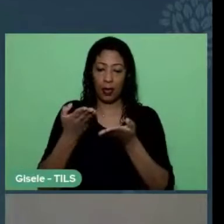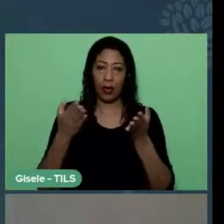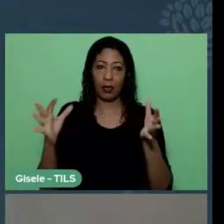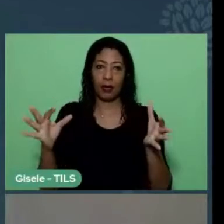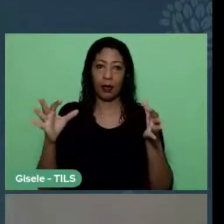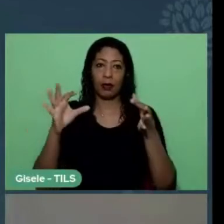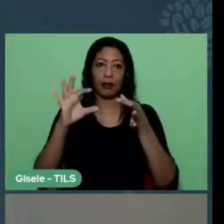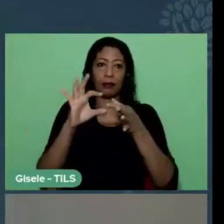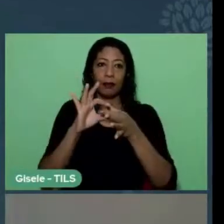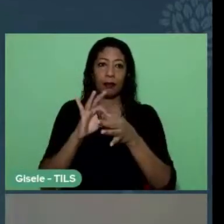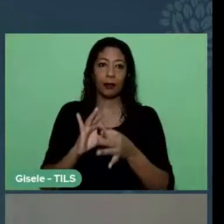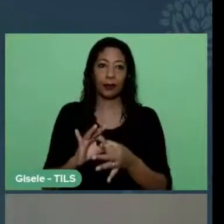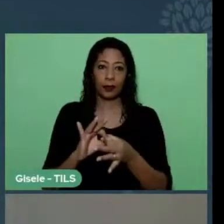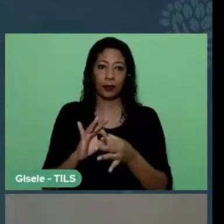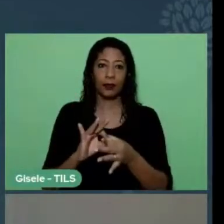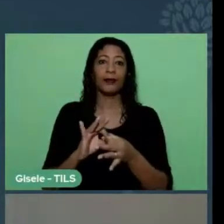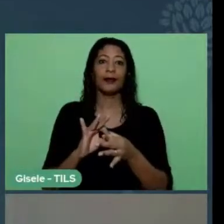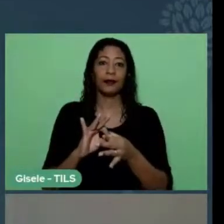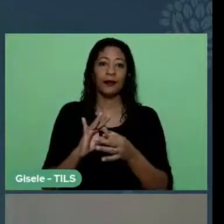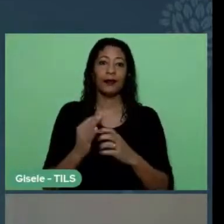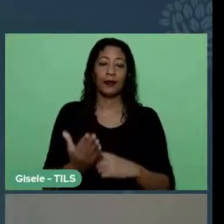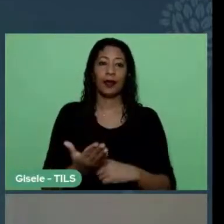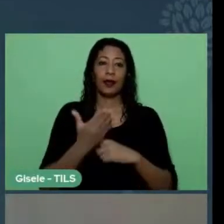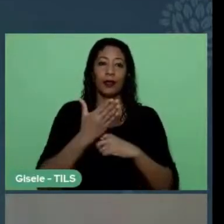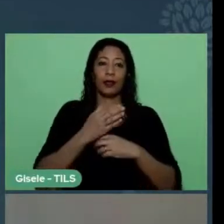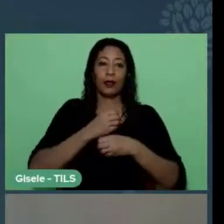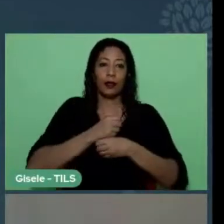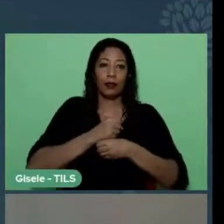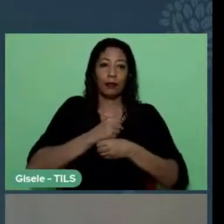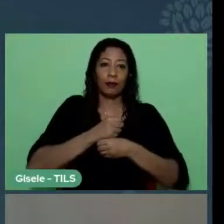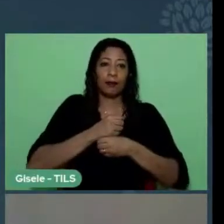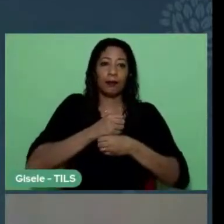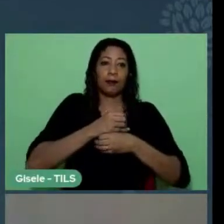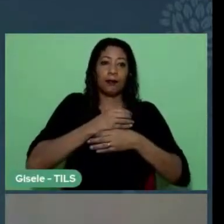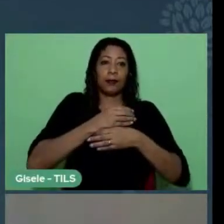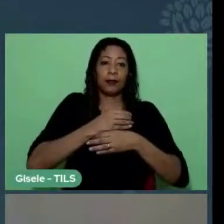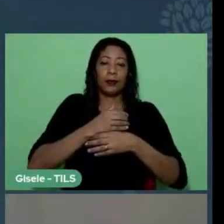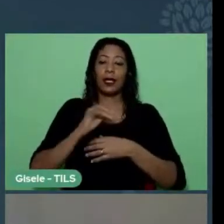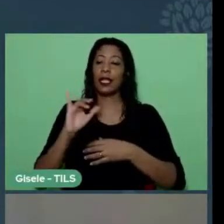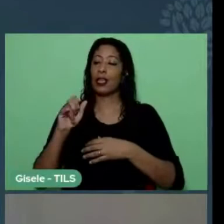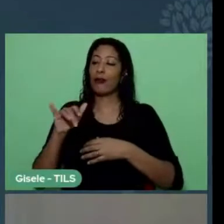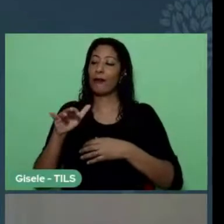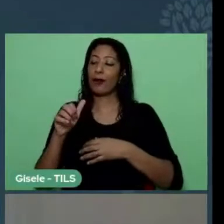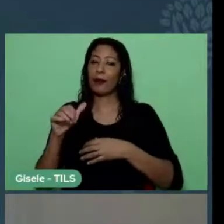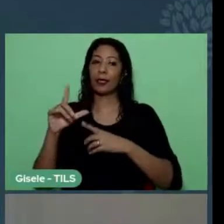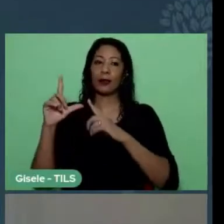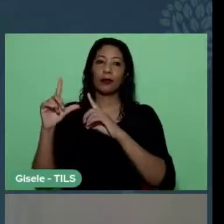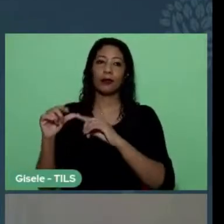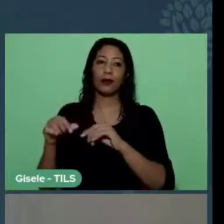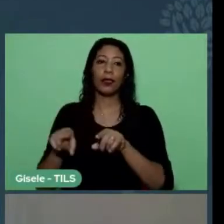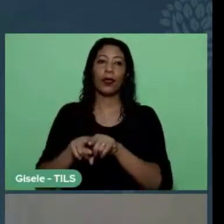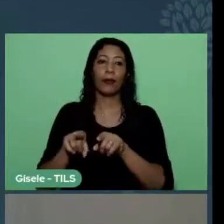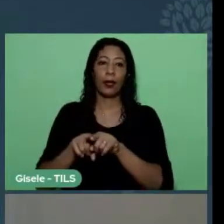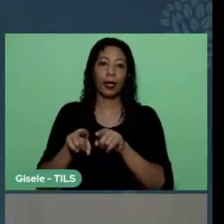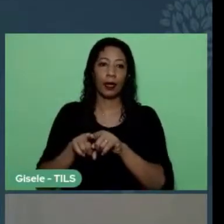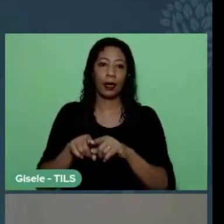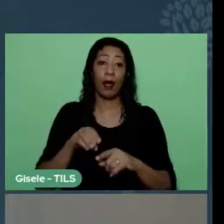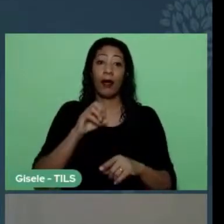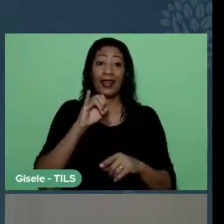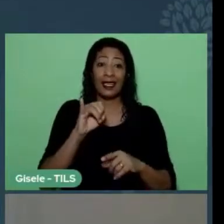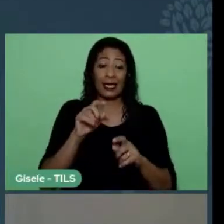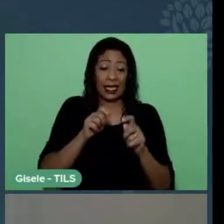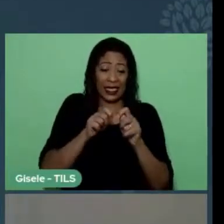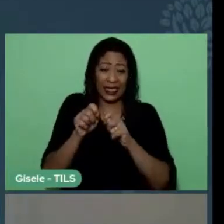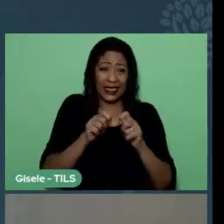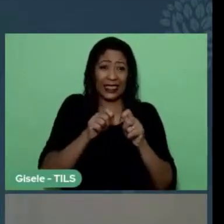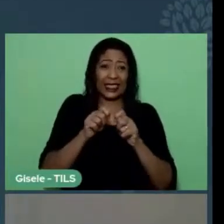inalatório com o broncodilatador, o formoterol, sempre que necessário. Se o paciente está ficando não controlado,